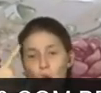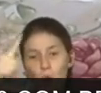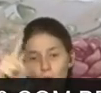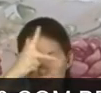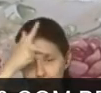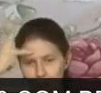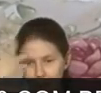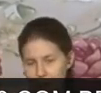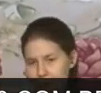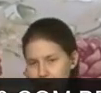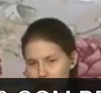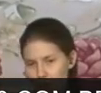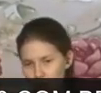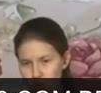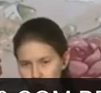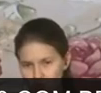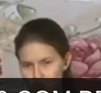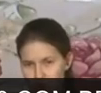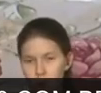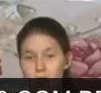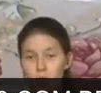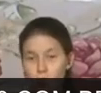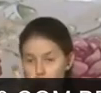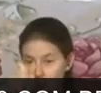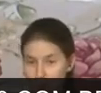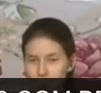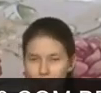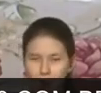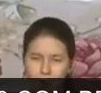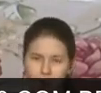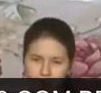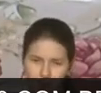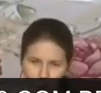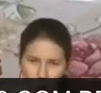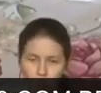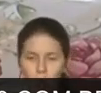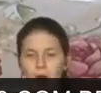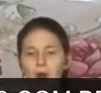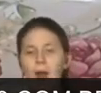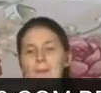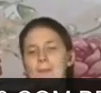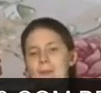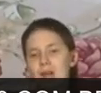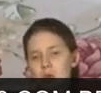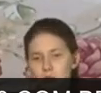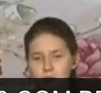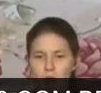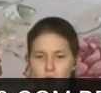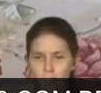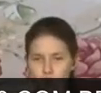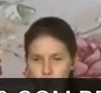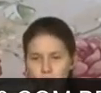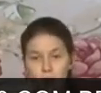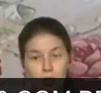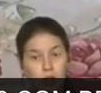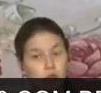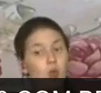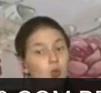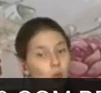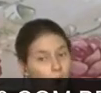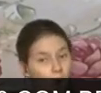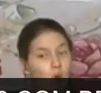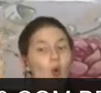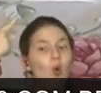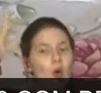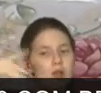pessoas. Ele tem um perfil que ele pode jogar junto, que é o do primo dele, que é da mesma idade, que mora em outra